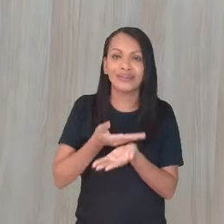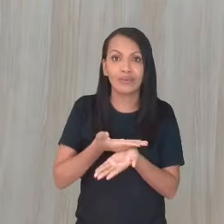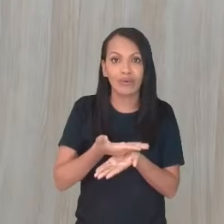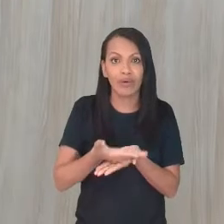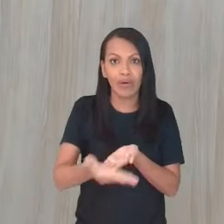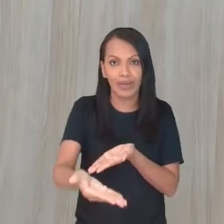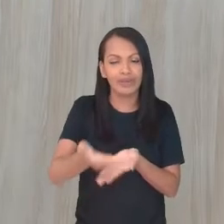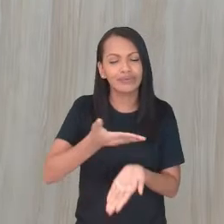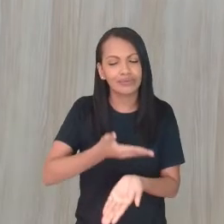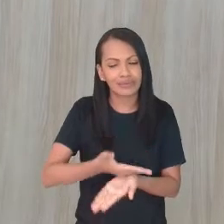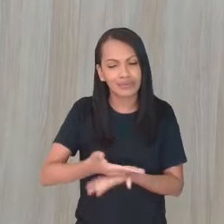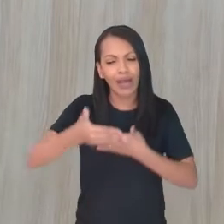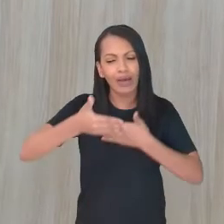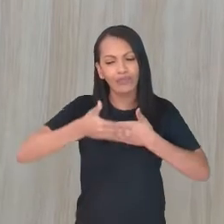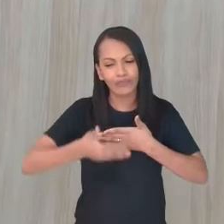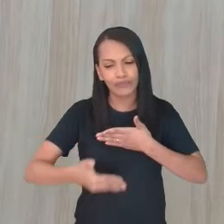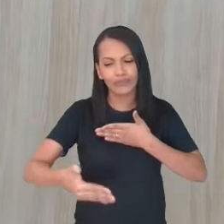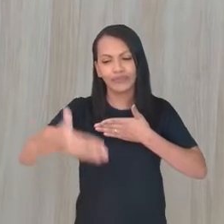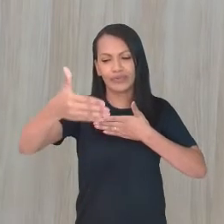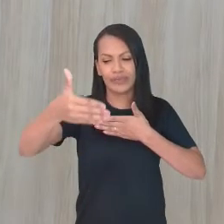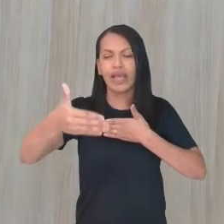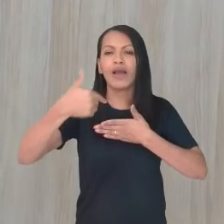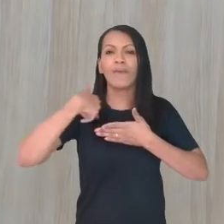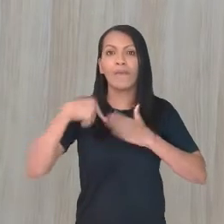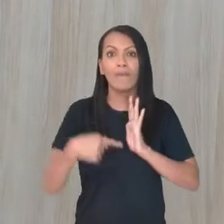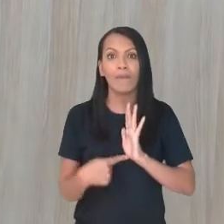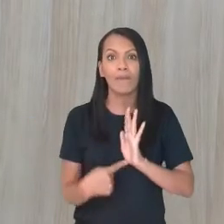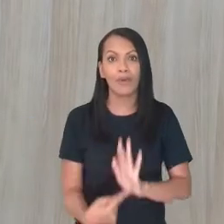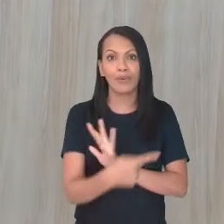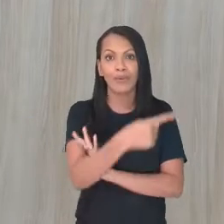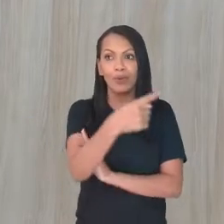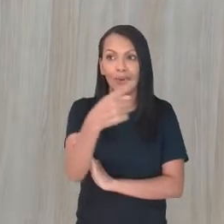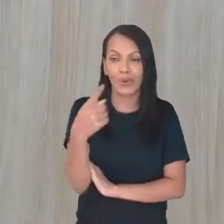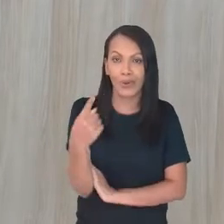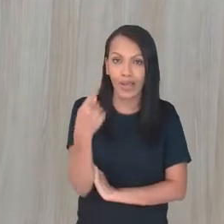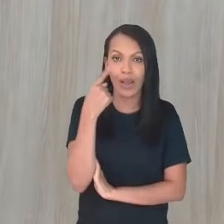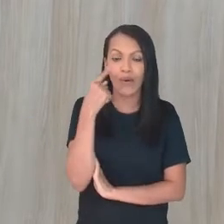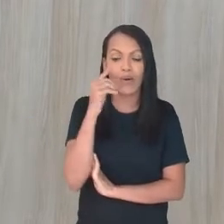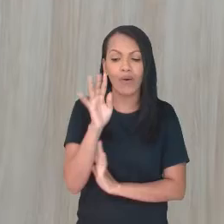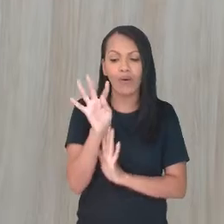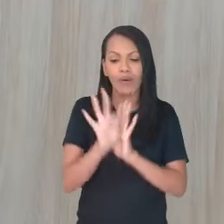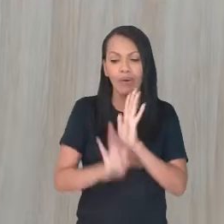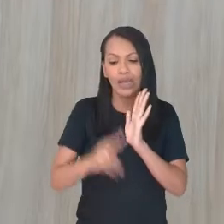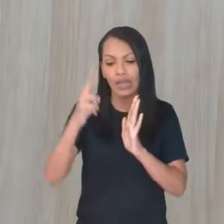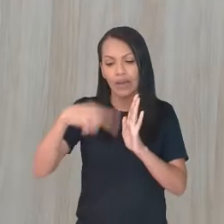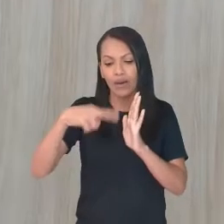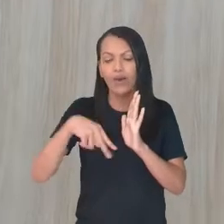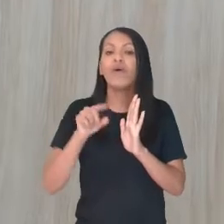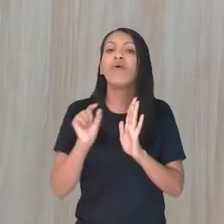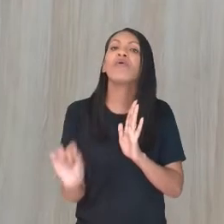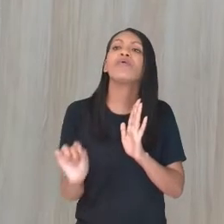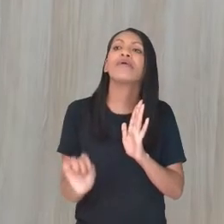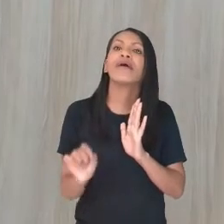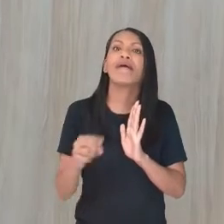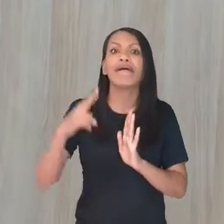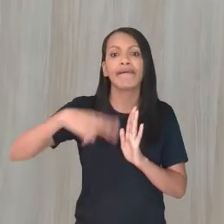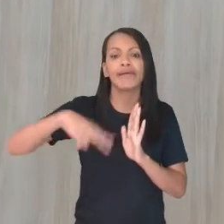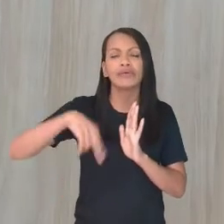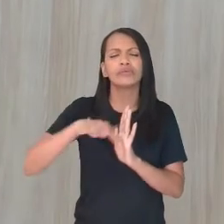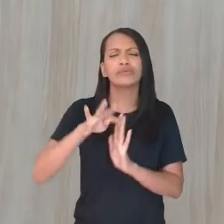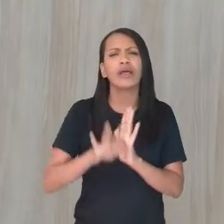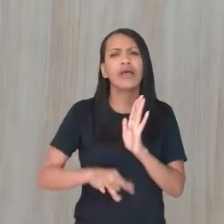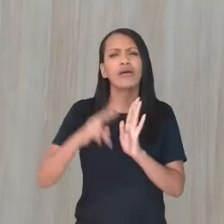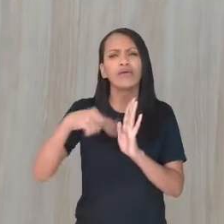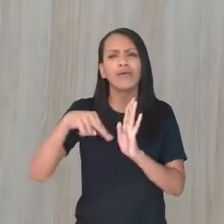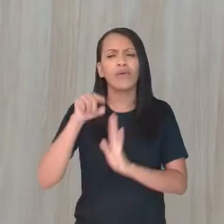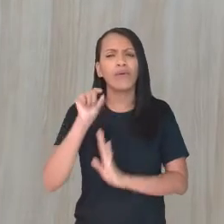recomeço, eu trouxe para vocês aqui a leitura. O que é ler um texto, não é mesmo?